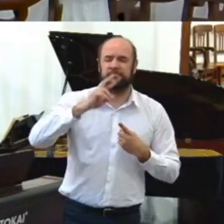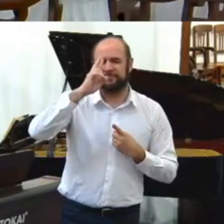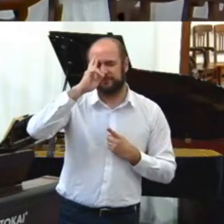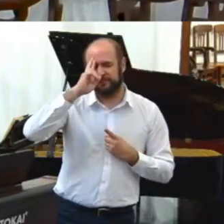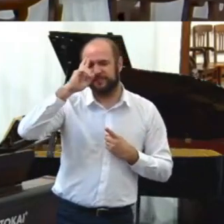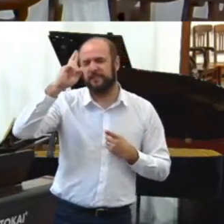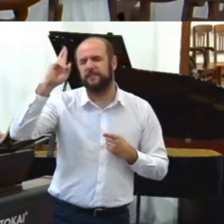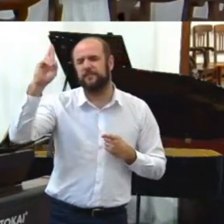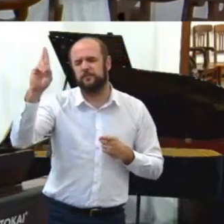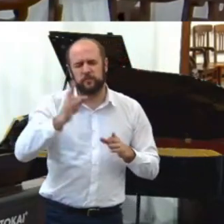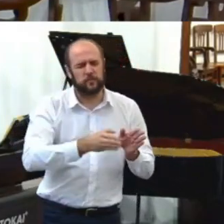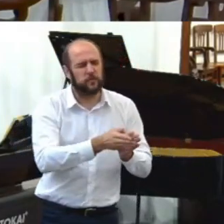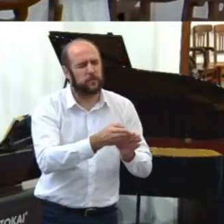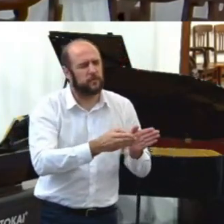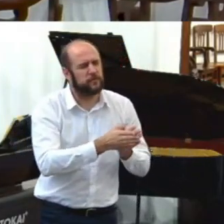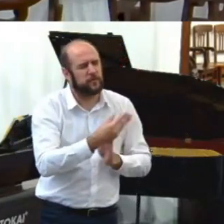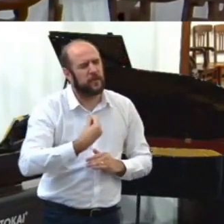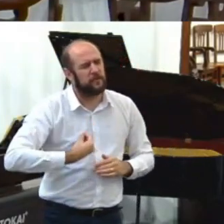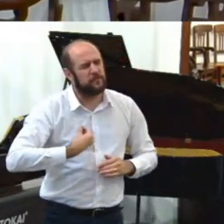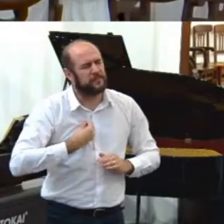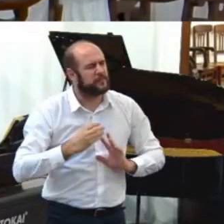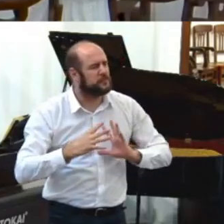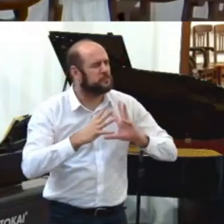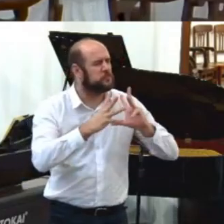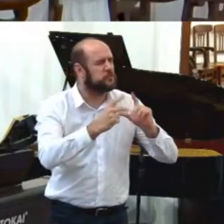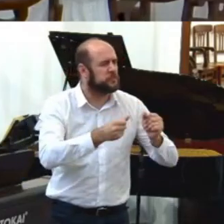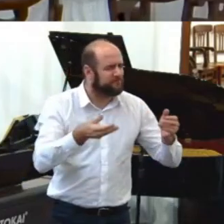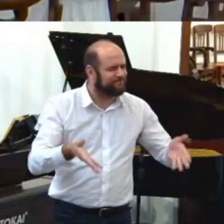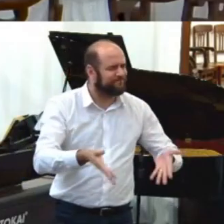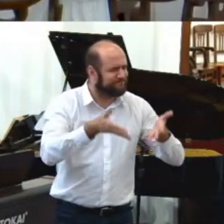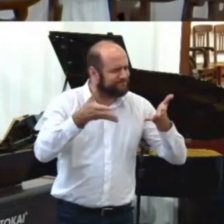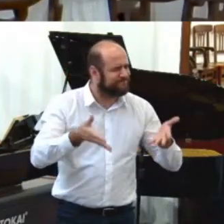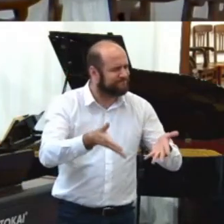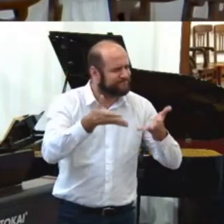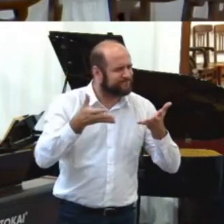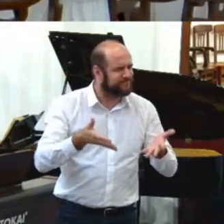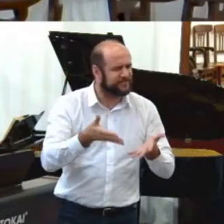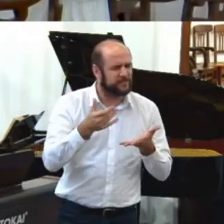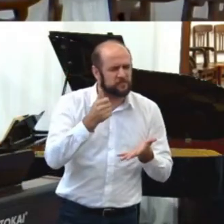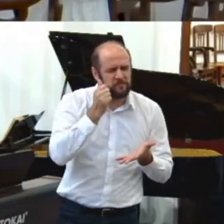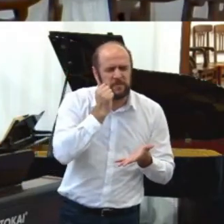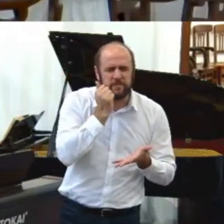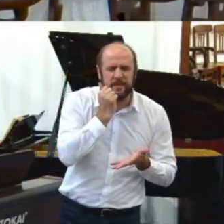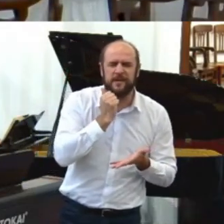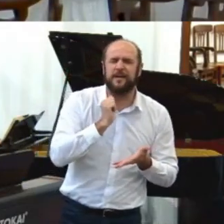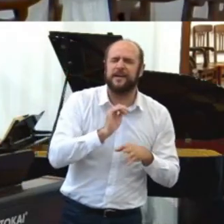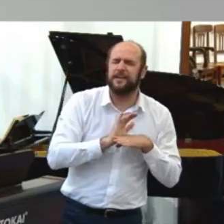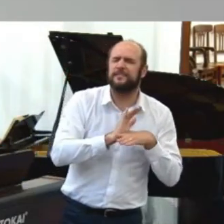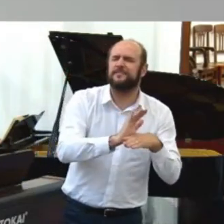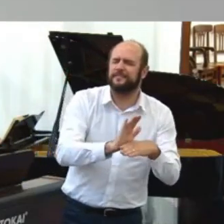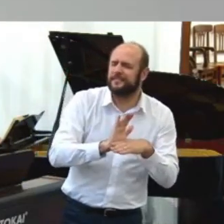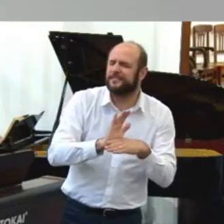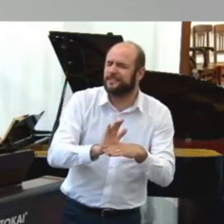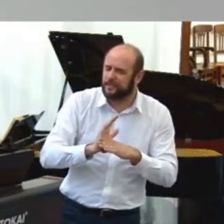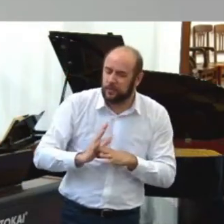Senhor delas, o Consolador delas, aquele que as anima, aquele que as